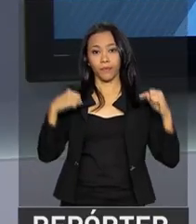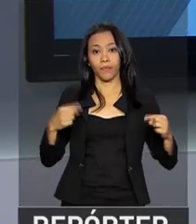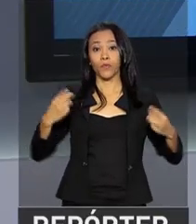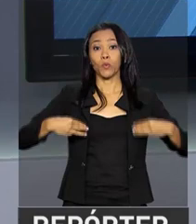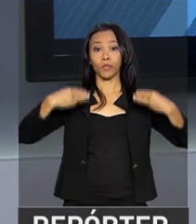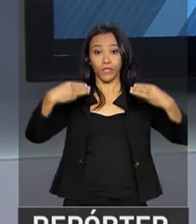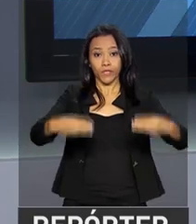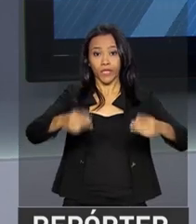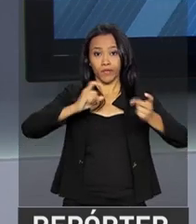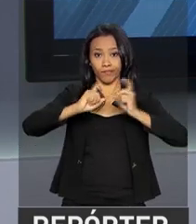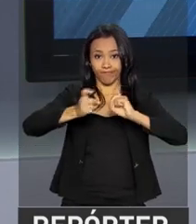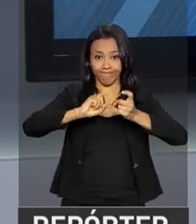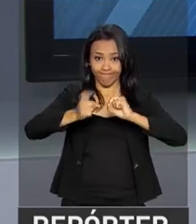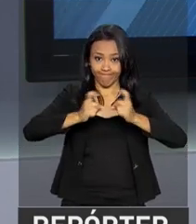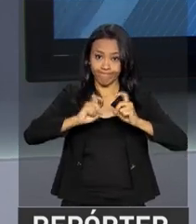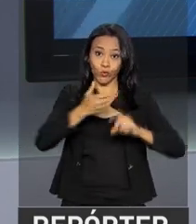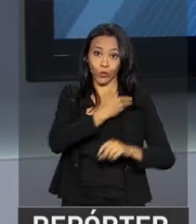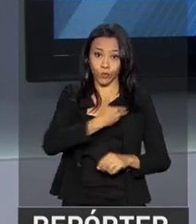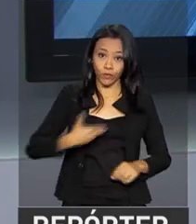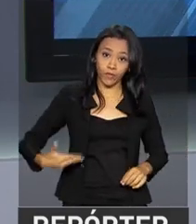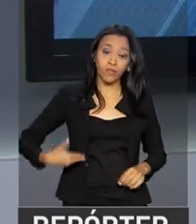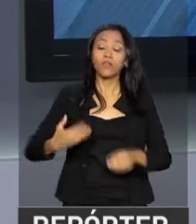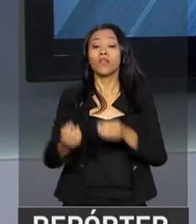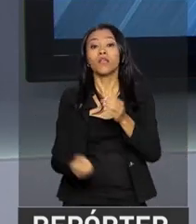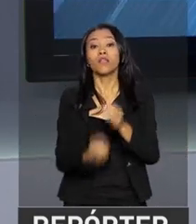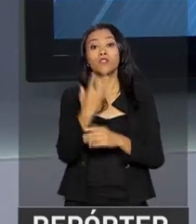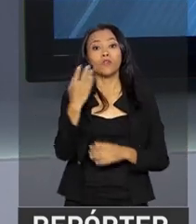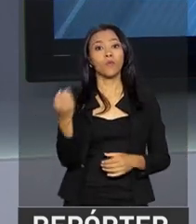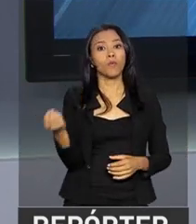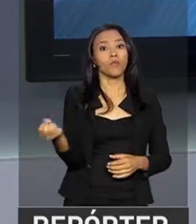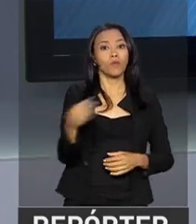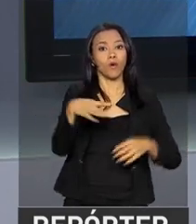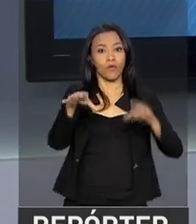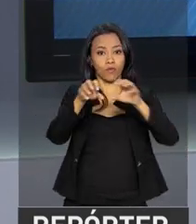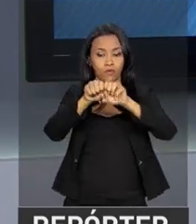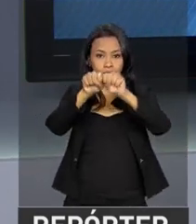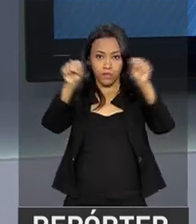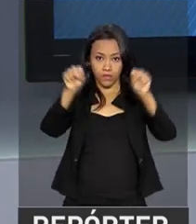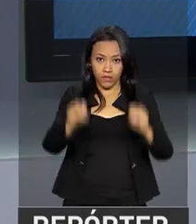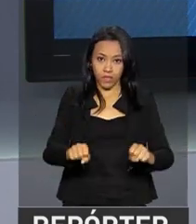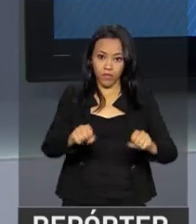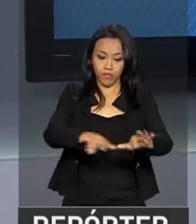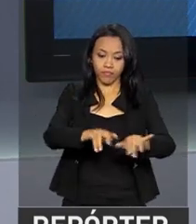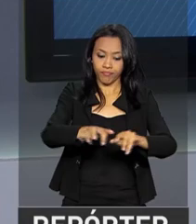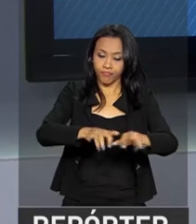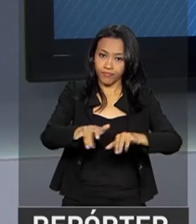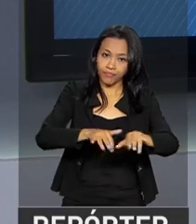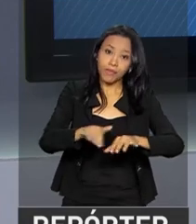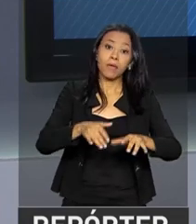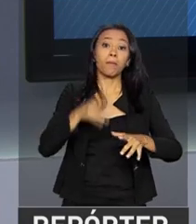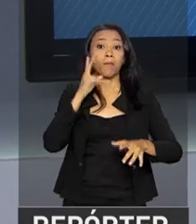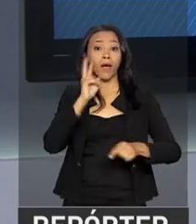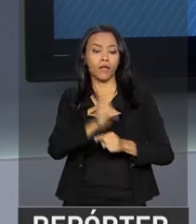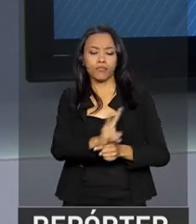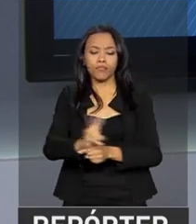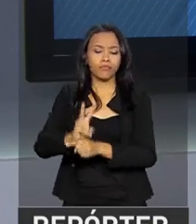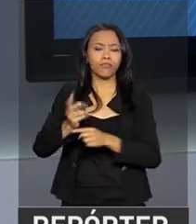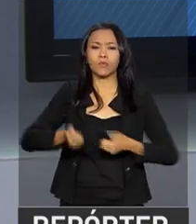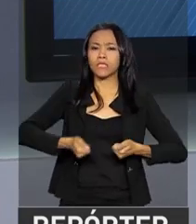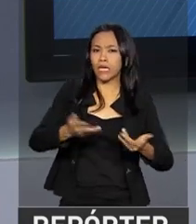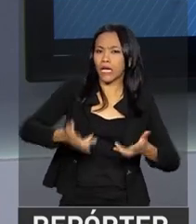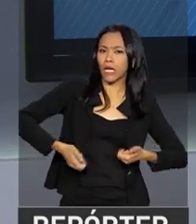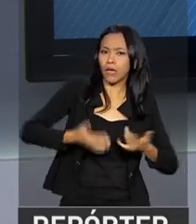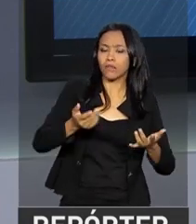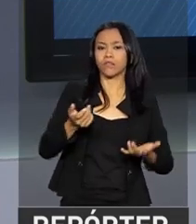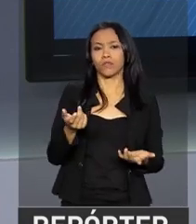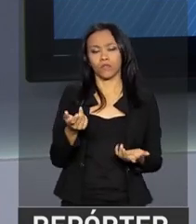lançou mais uma ferramenta para ajudar o cidadão a acompanhar as atividades do governo nos gastos públicos com o portal